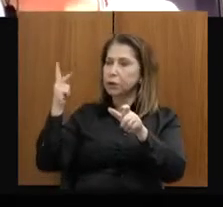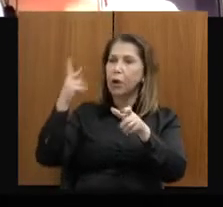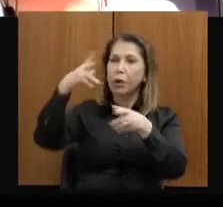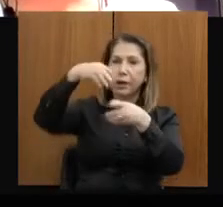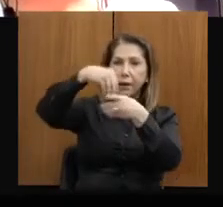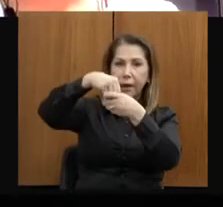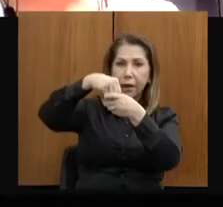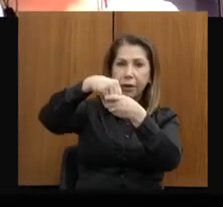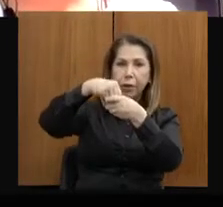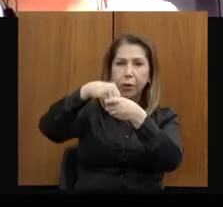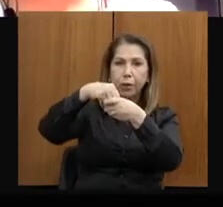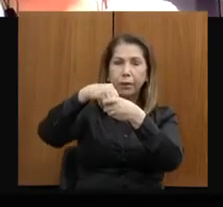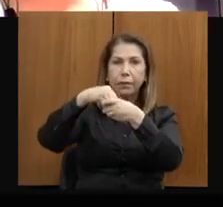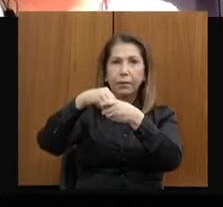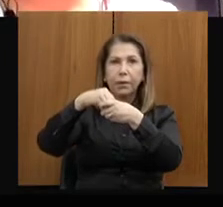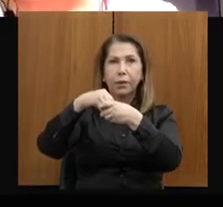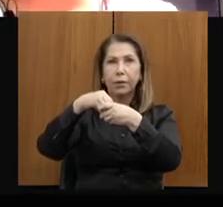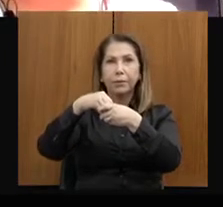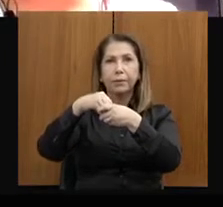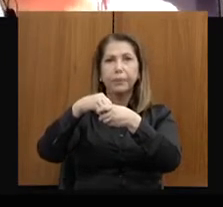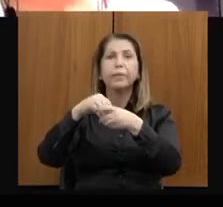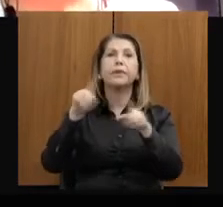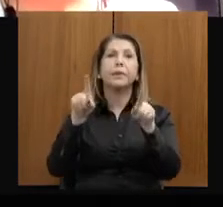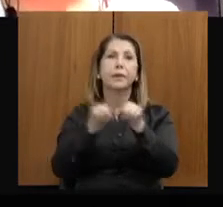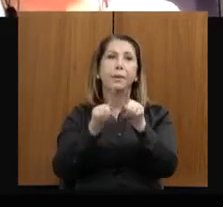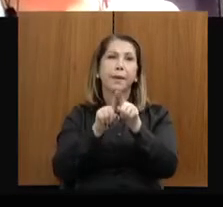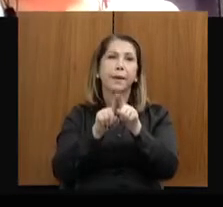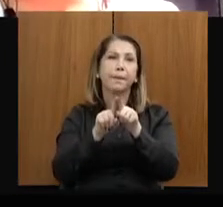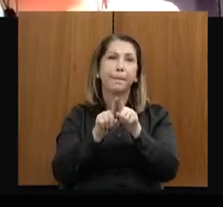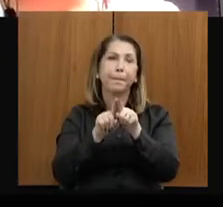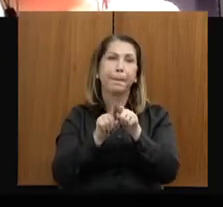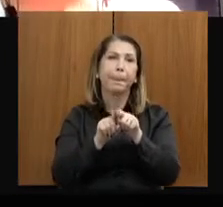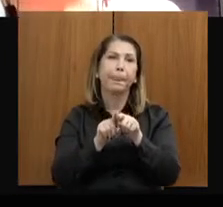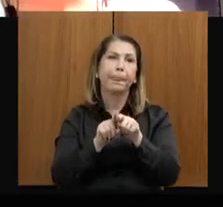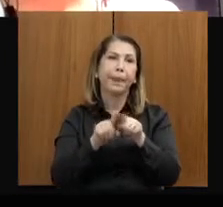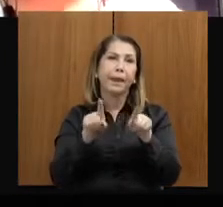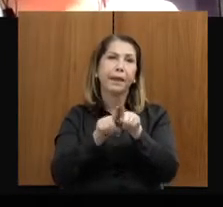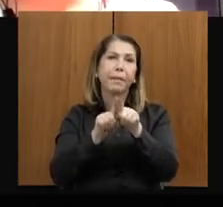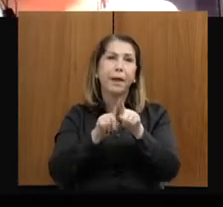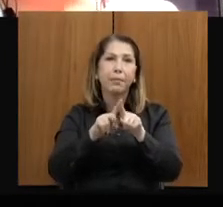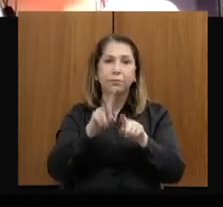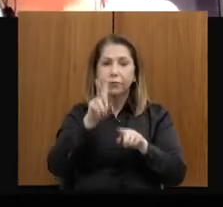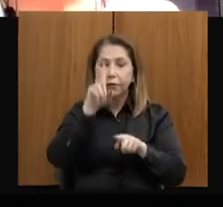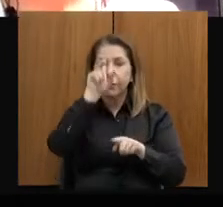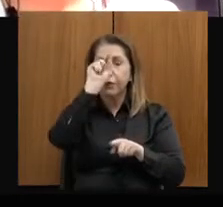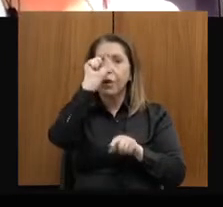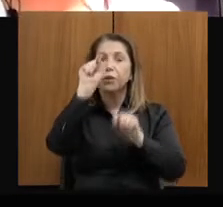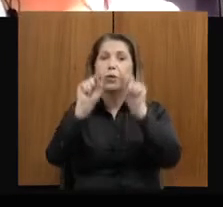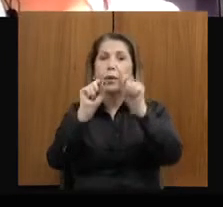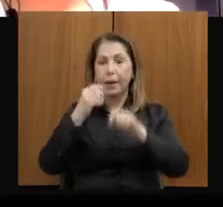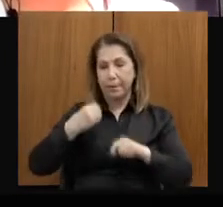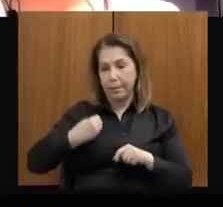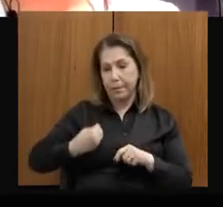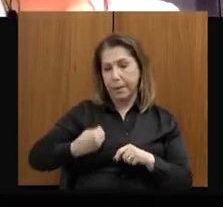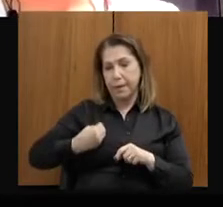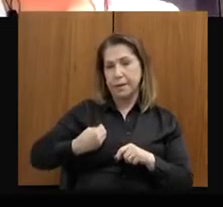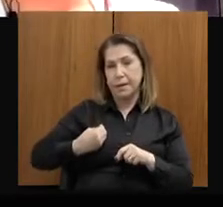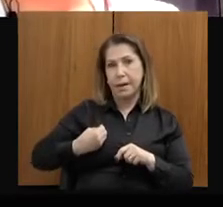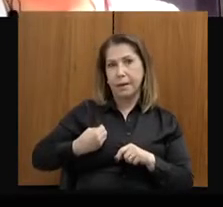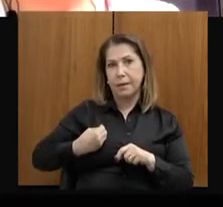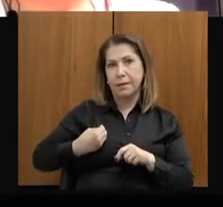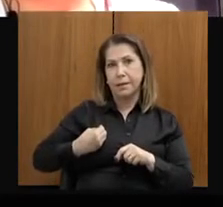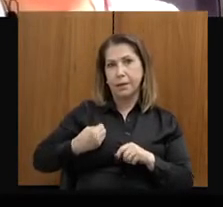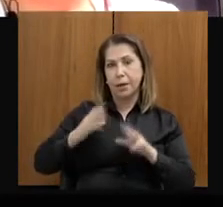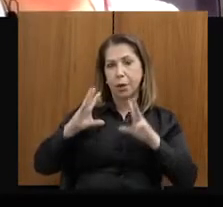entender também que é a por outro lado uma presença forte e resistir a despeito de